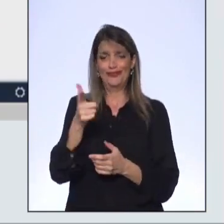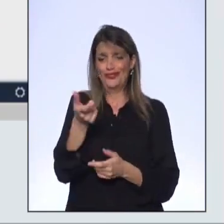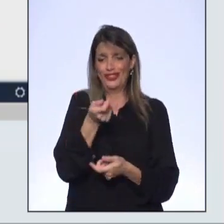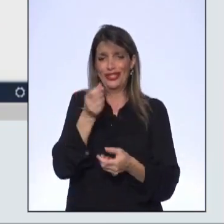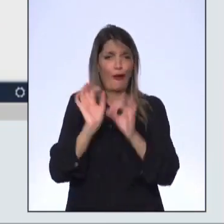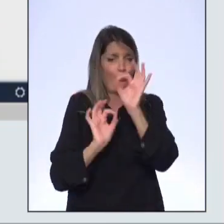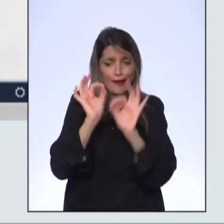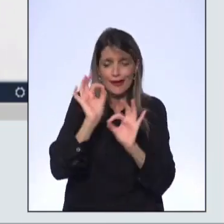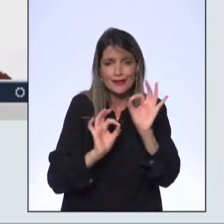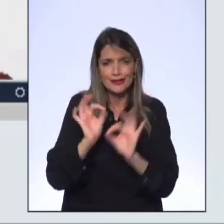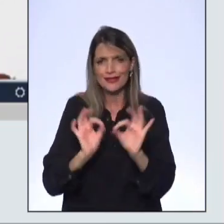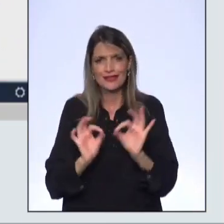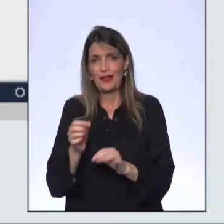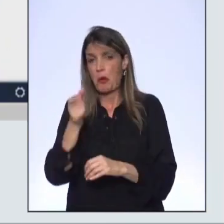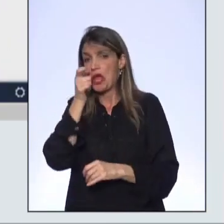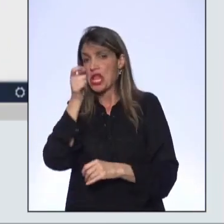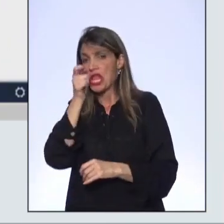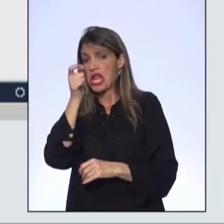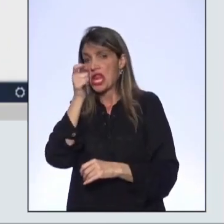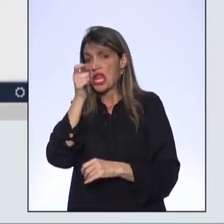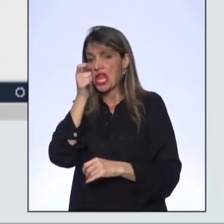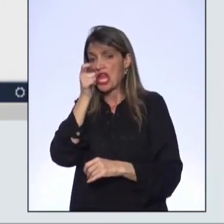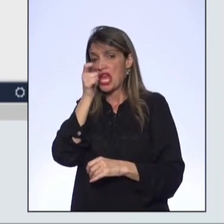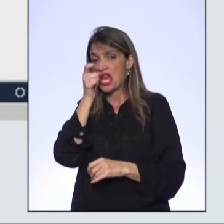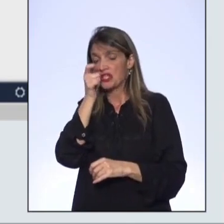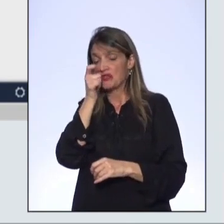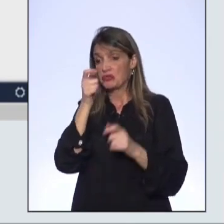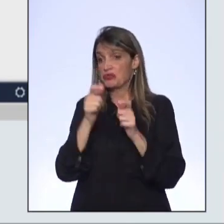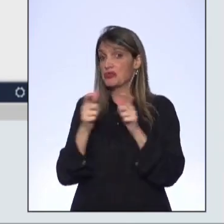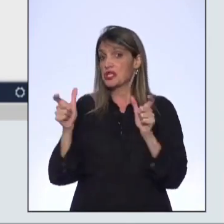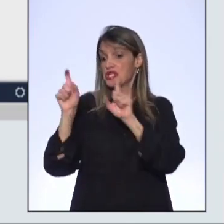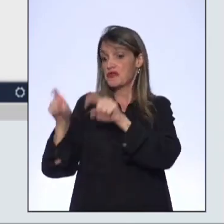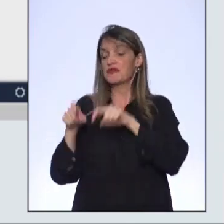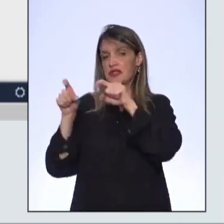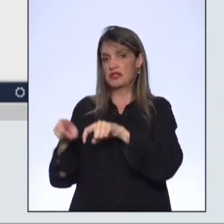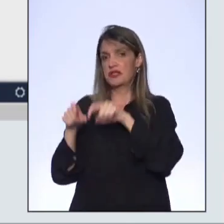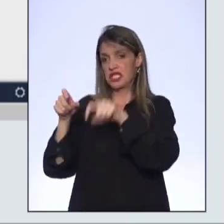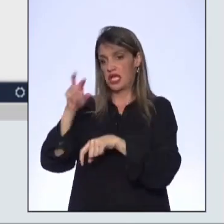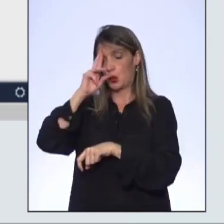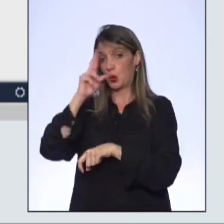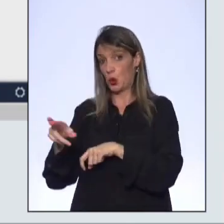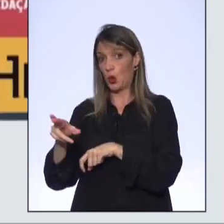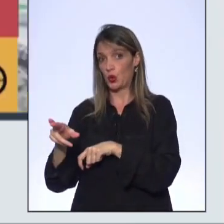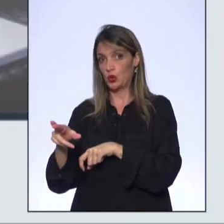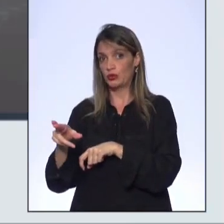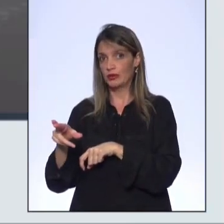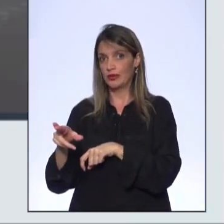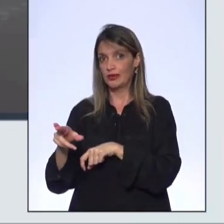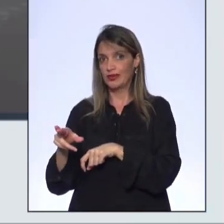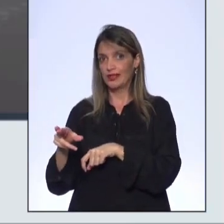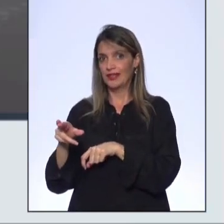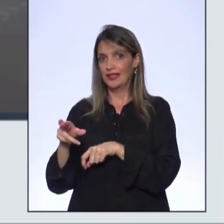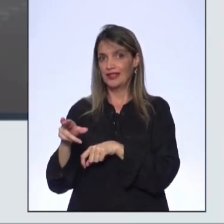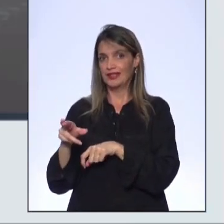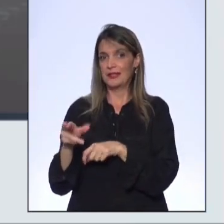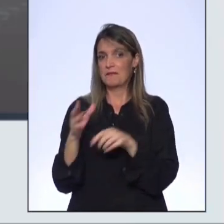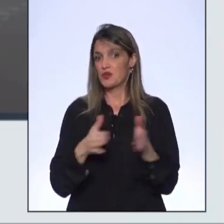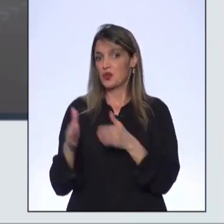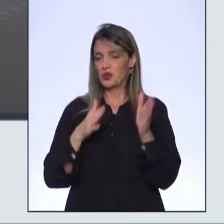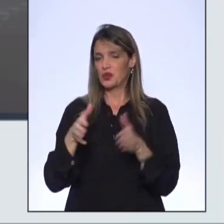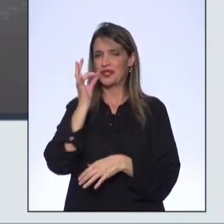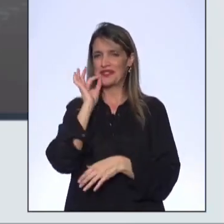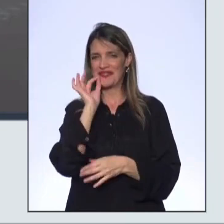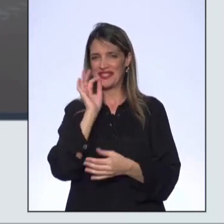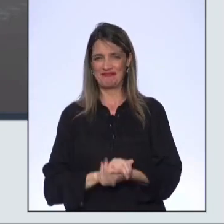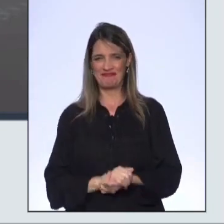e voltada aos interesses dos grandes latifundiários, principalmente dos produtores de café. Esta aqui é mais uma aula